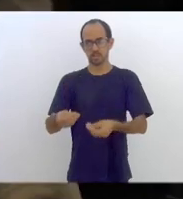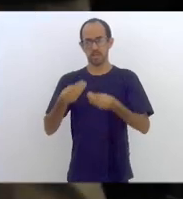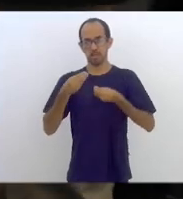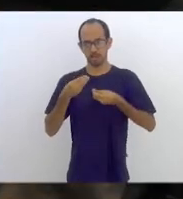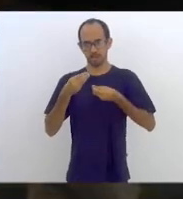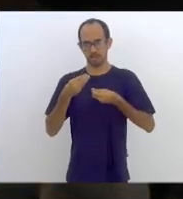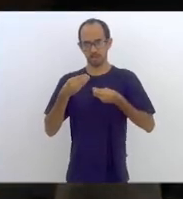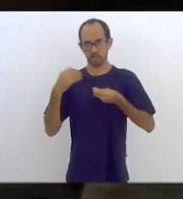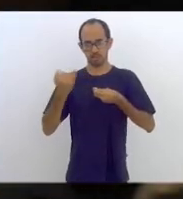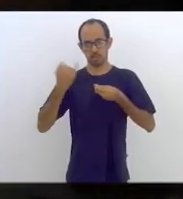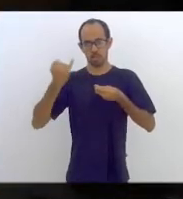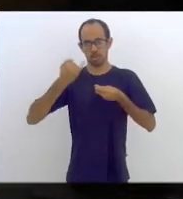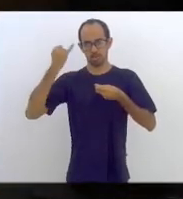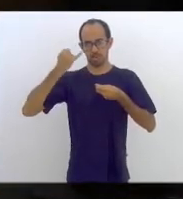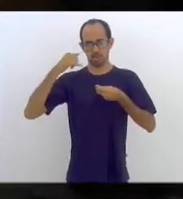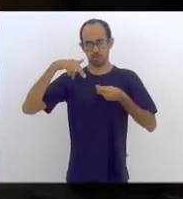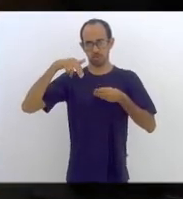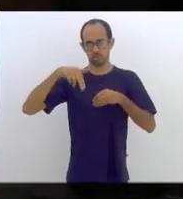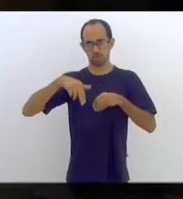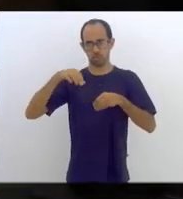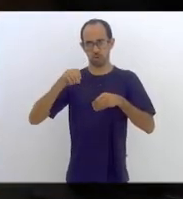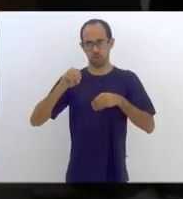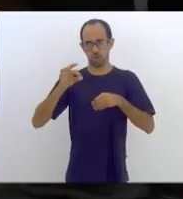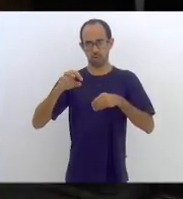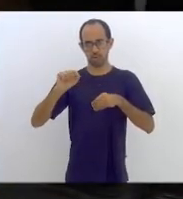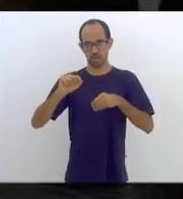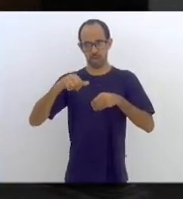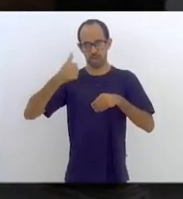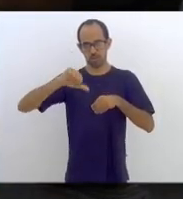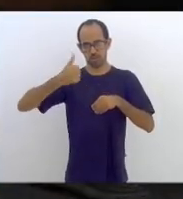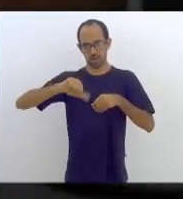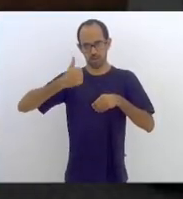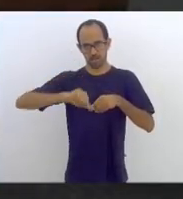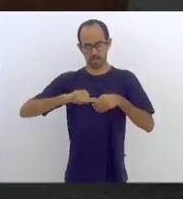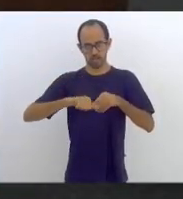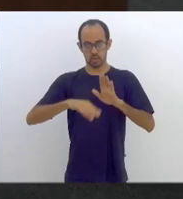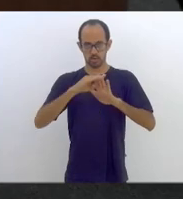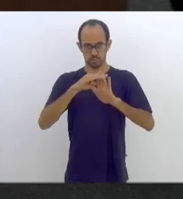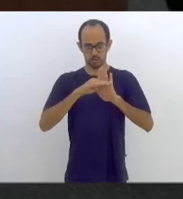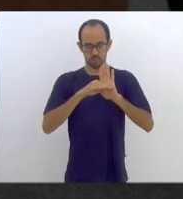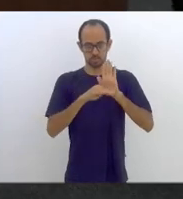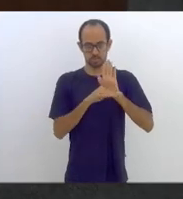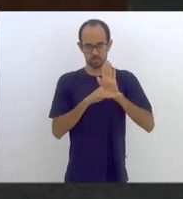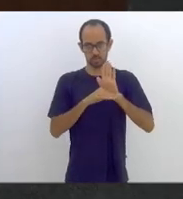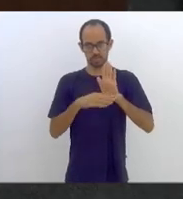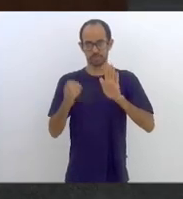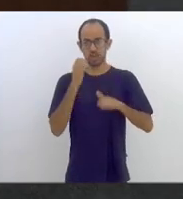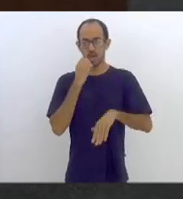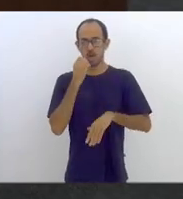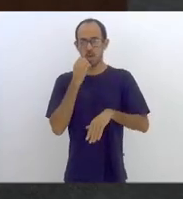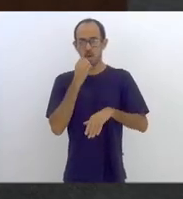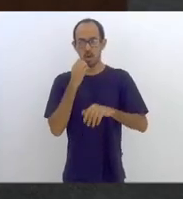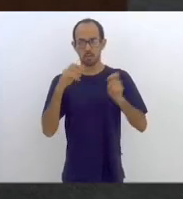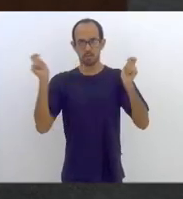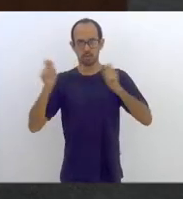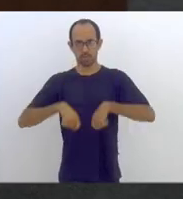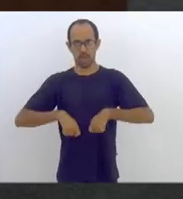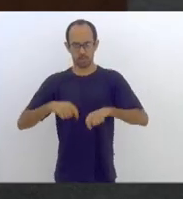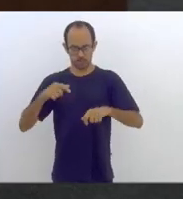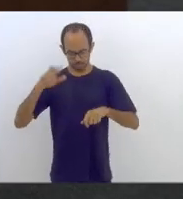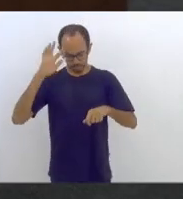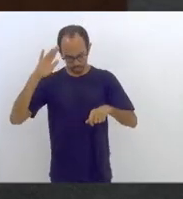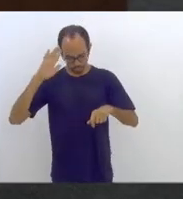apresentaram uma importante nota técnica analisando Esse procedimento é óbvio que é possível imaginar